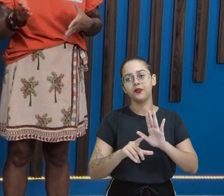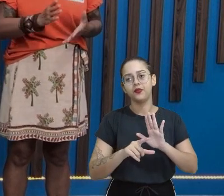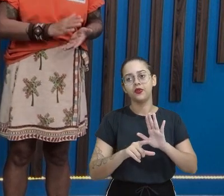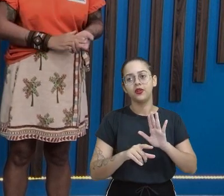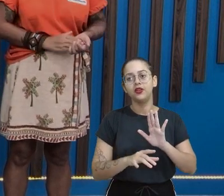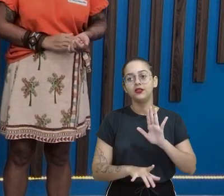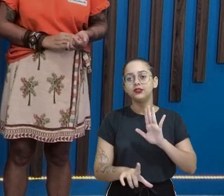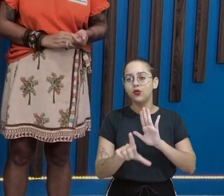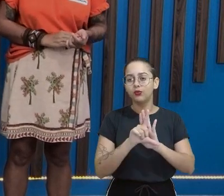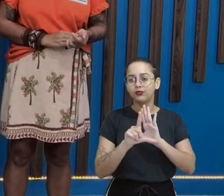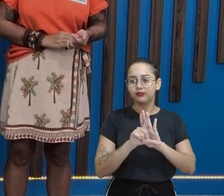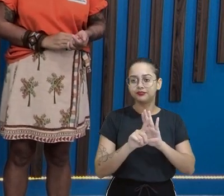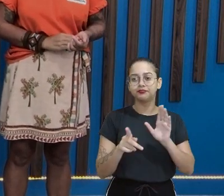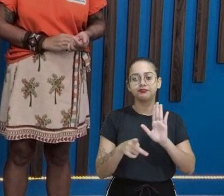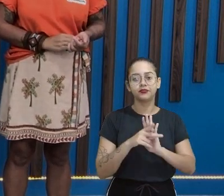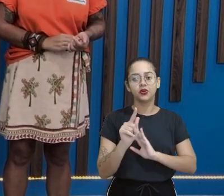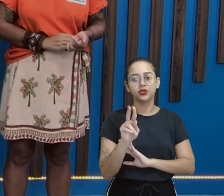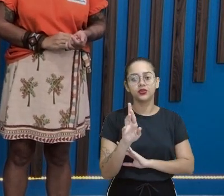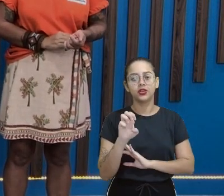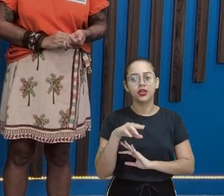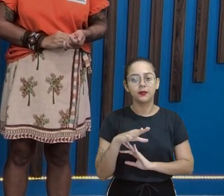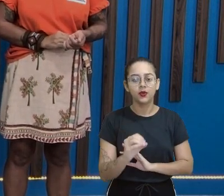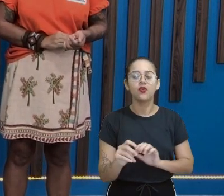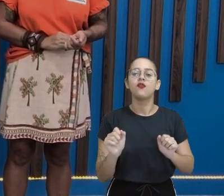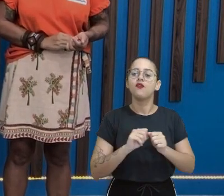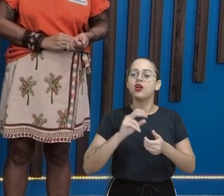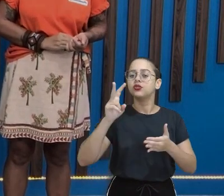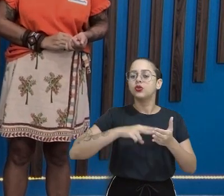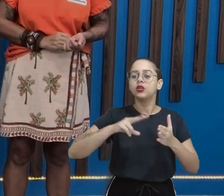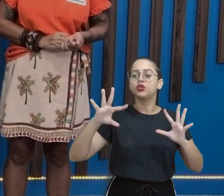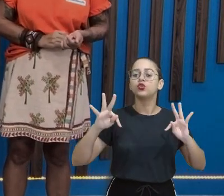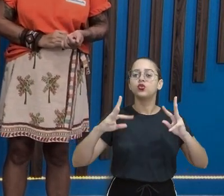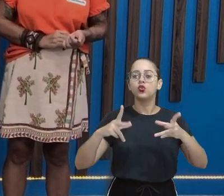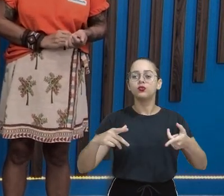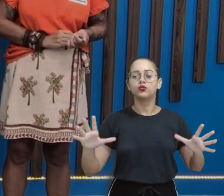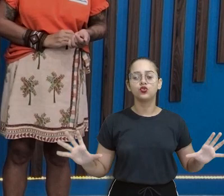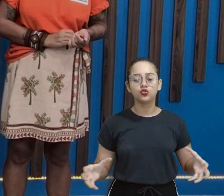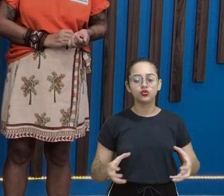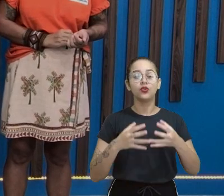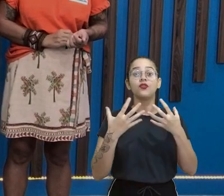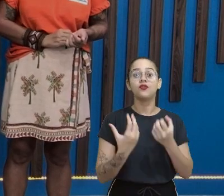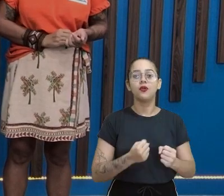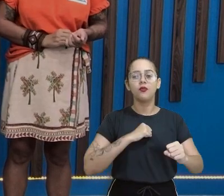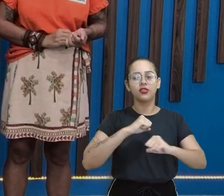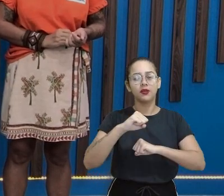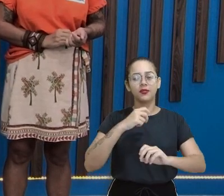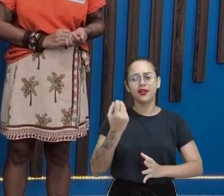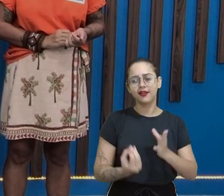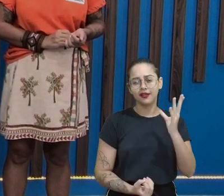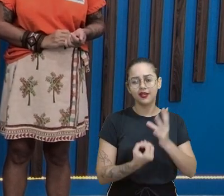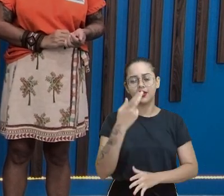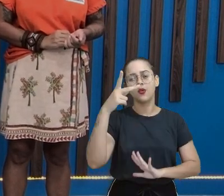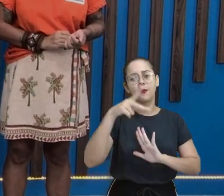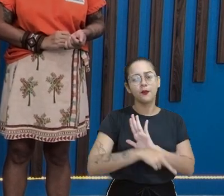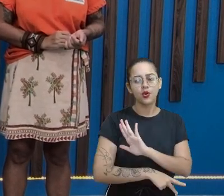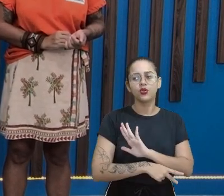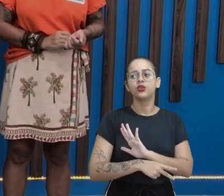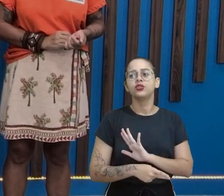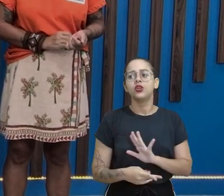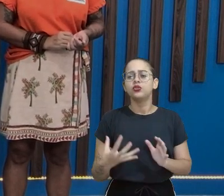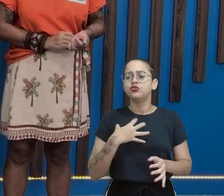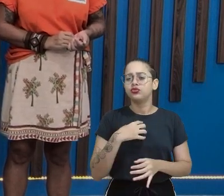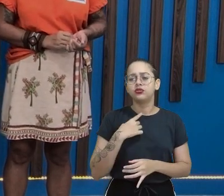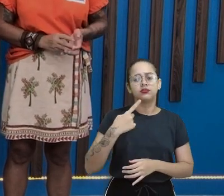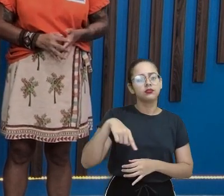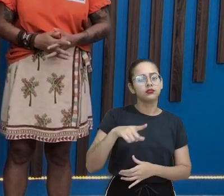Exatamente, está bem completo, aí vocês vão adorar. Façam uma leitura coletiva, vamos debater e criem um projeto aí, da forma